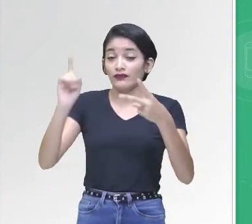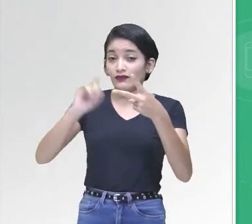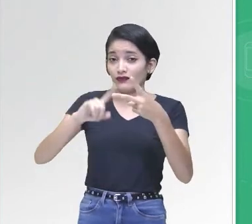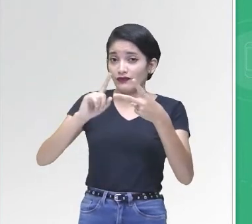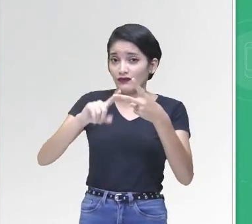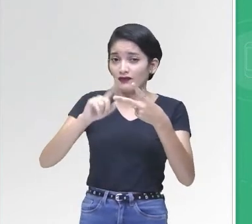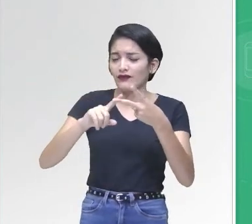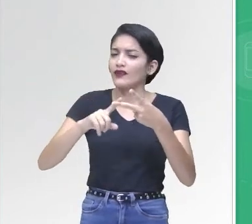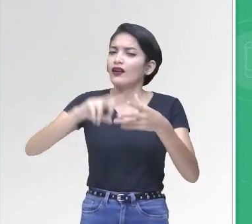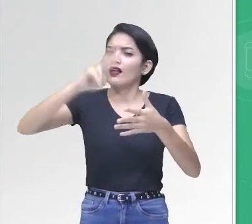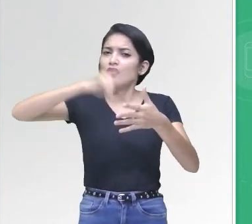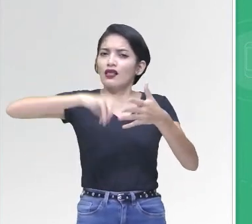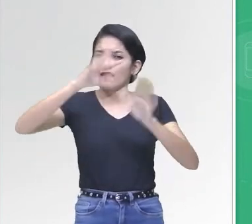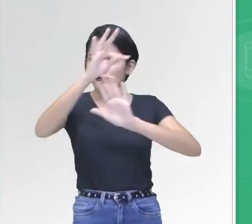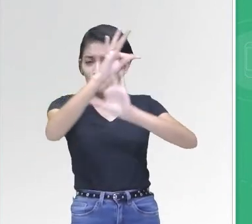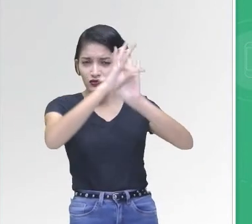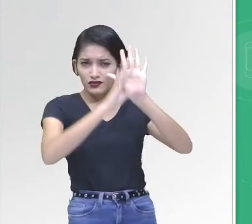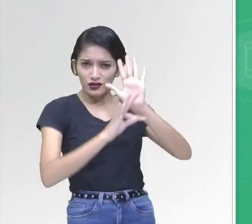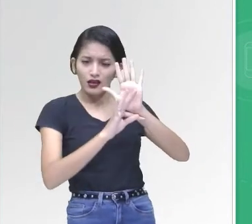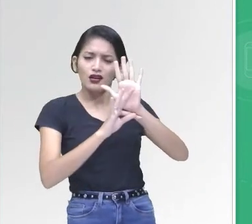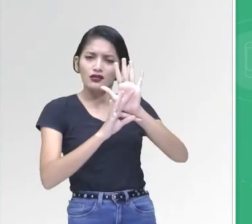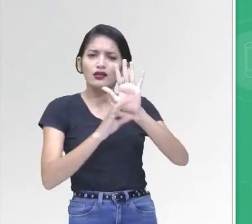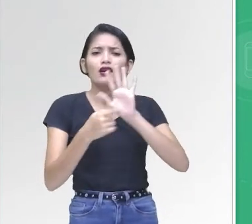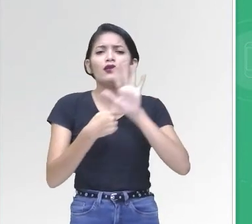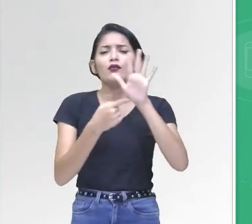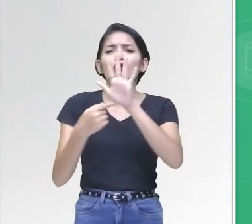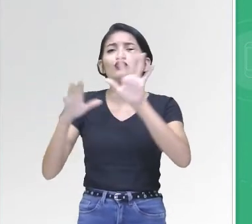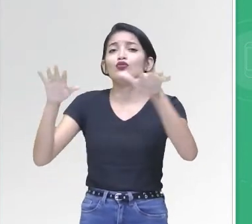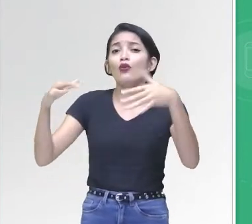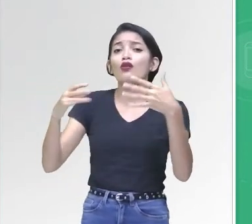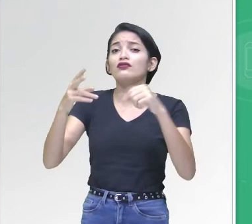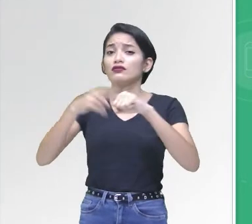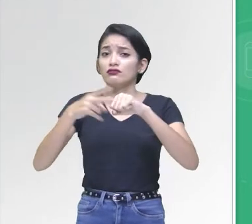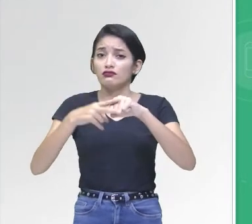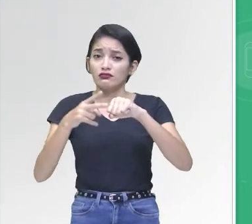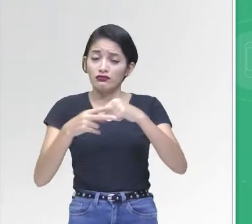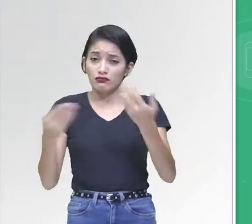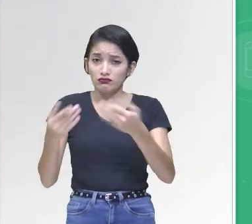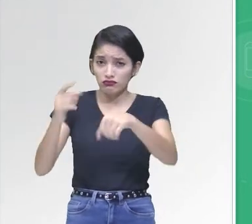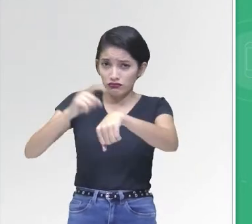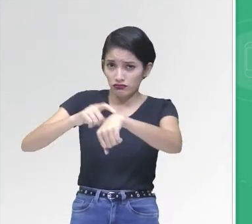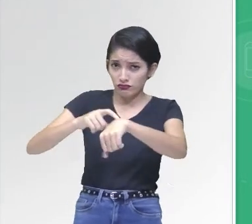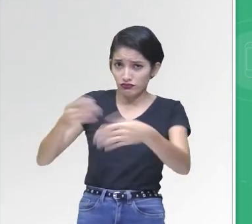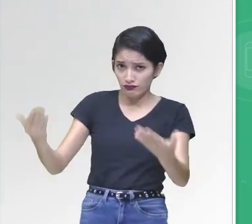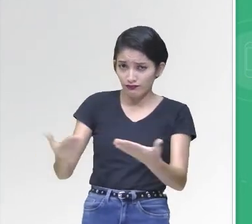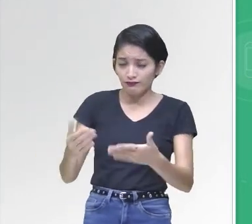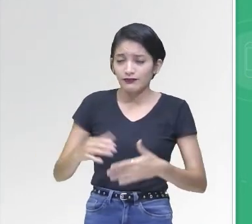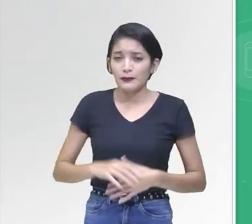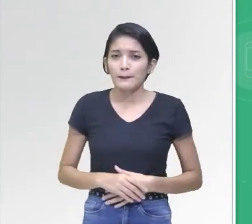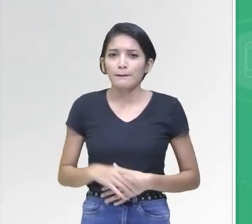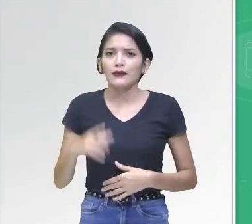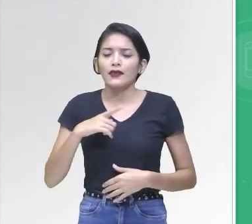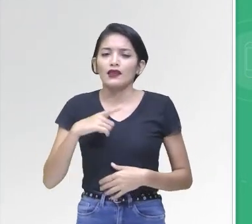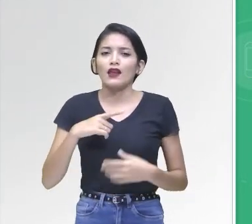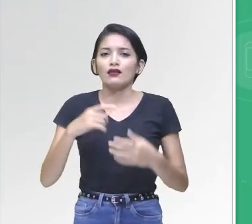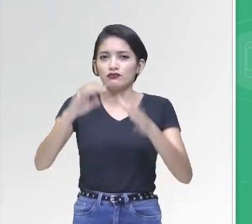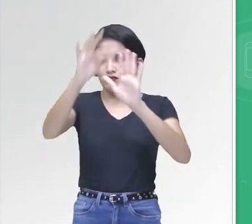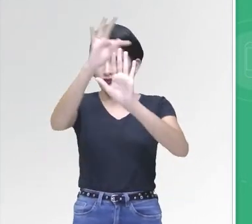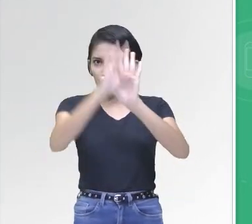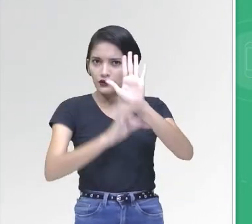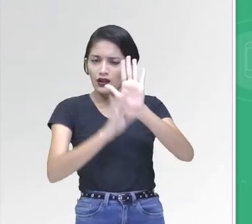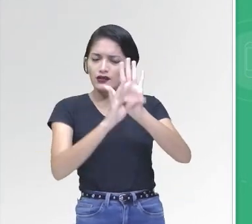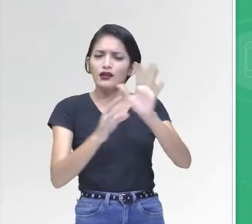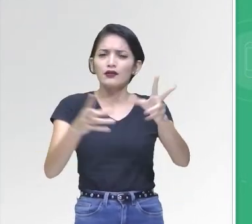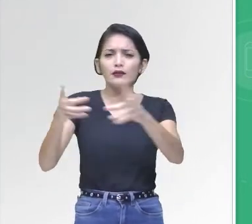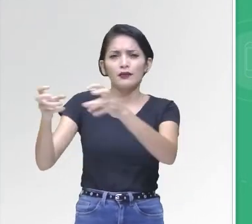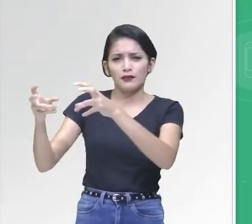questão. Leia o texto a seguir e destaque os verbos que estão no presente do indicativo. Vocês têm aqui um texto.